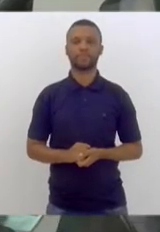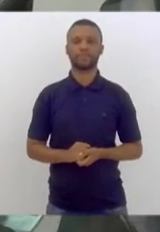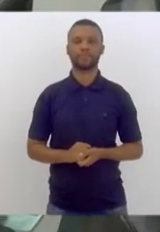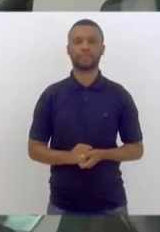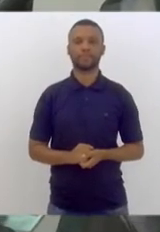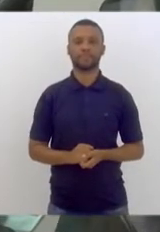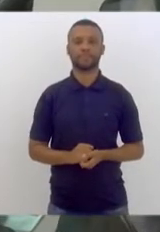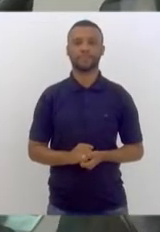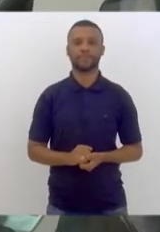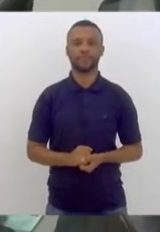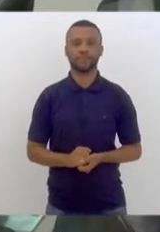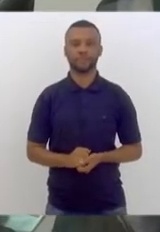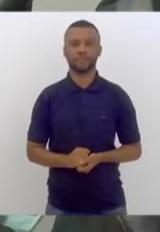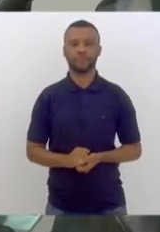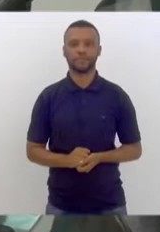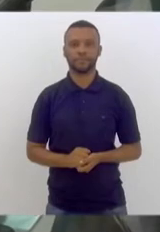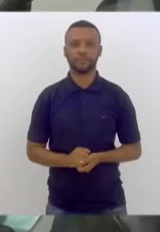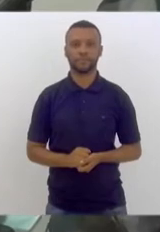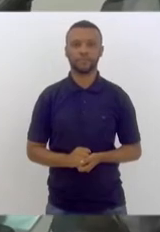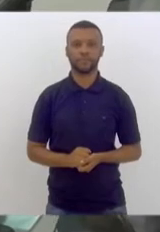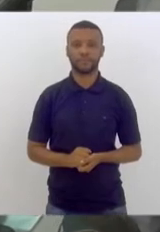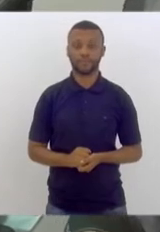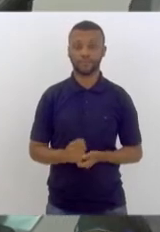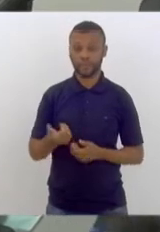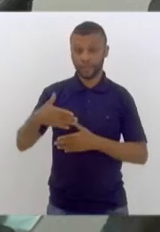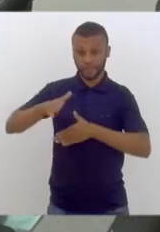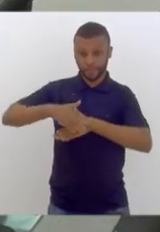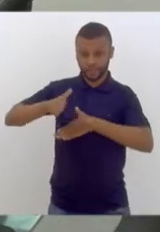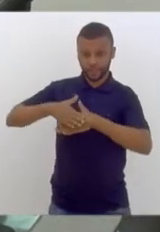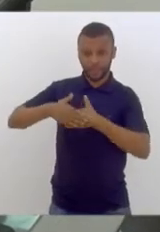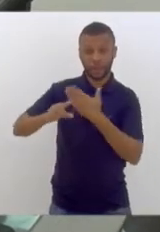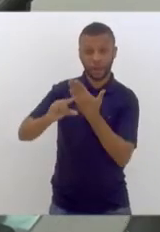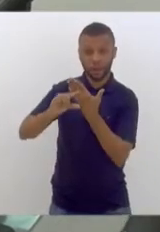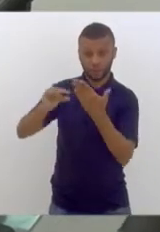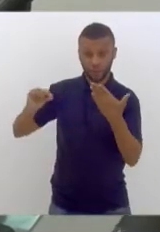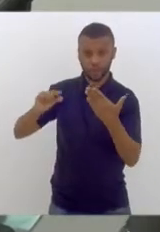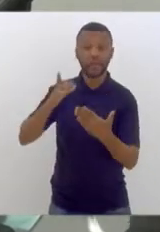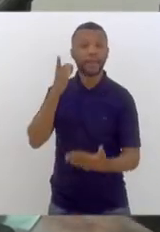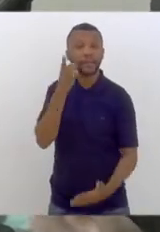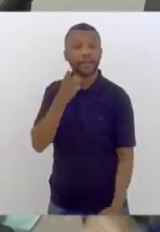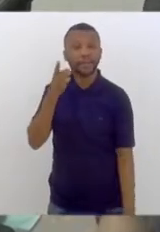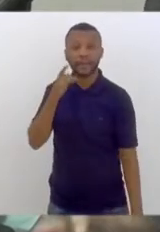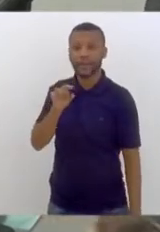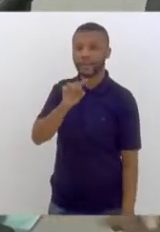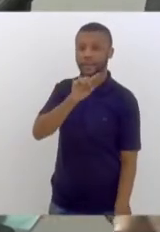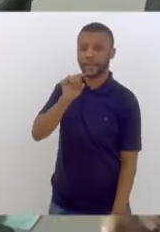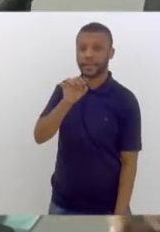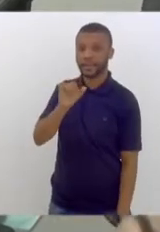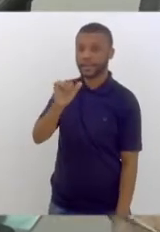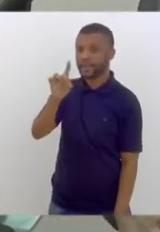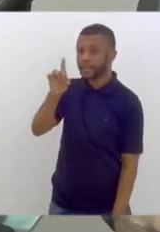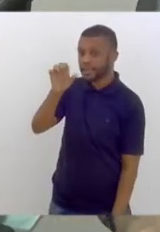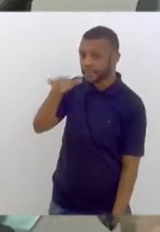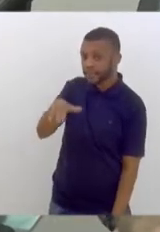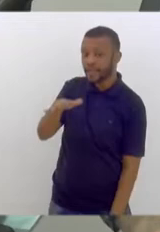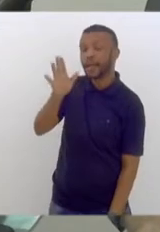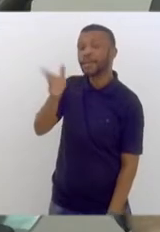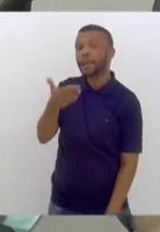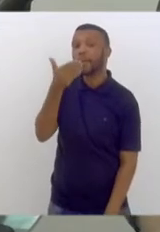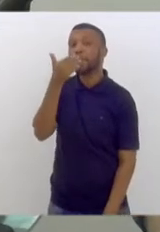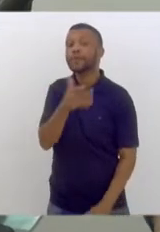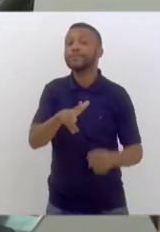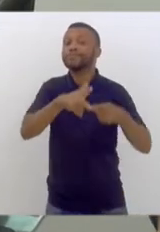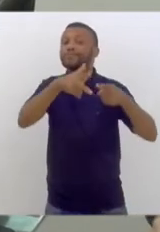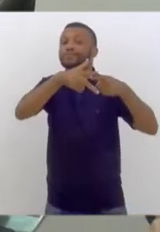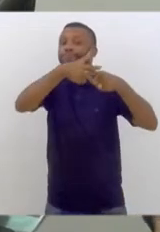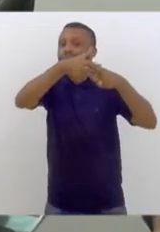emenda 19 da deputada Zeidan, ela já faz esta correção para